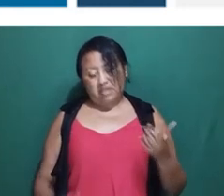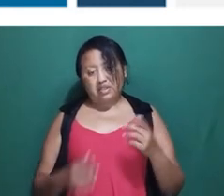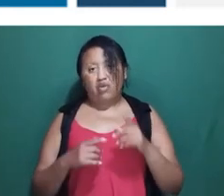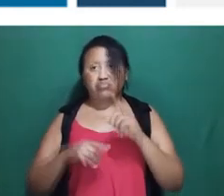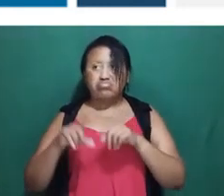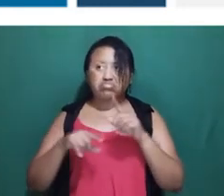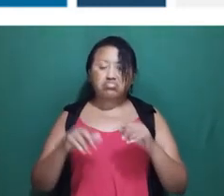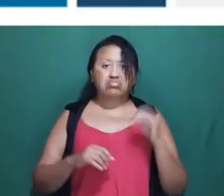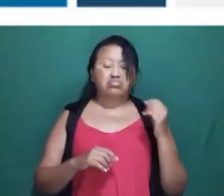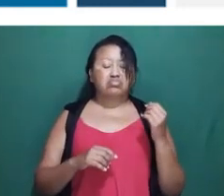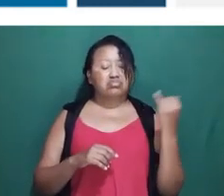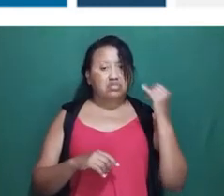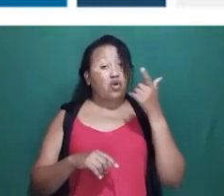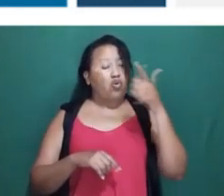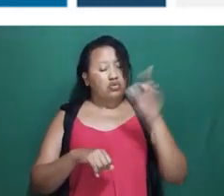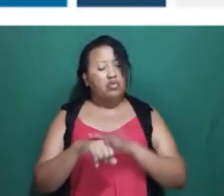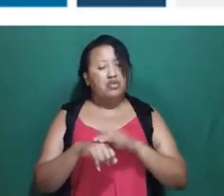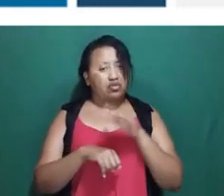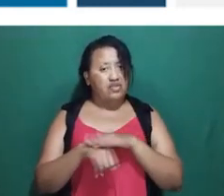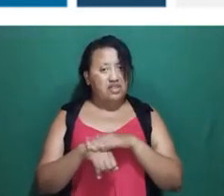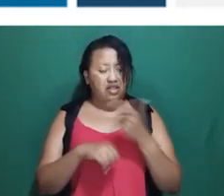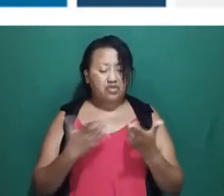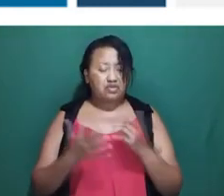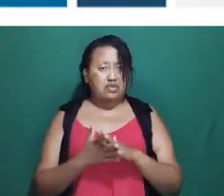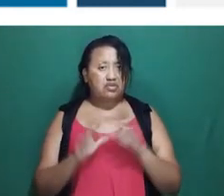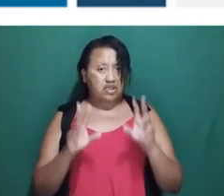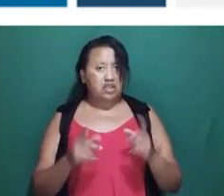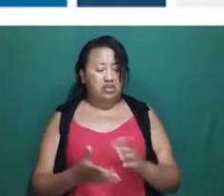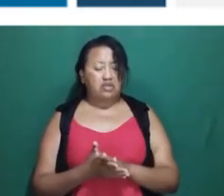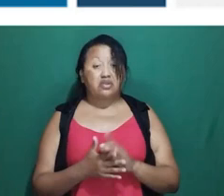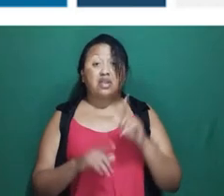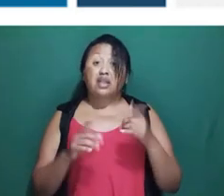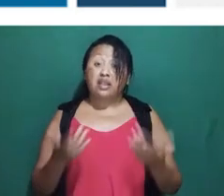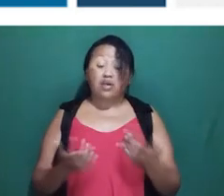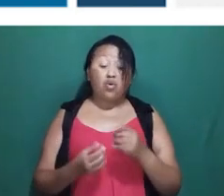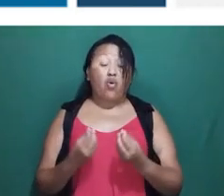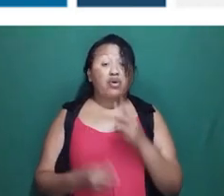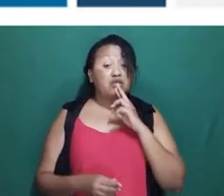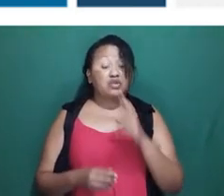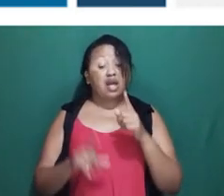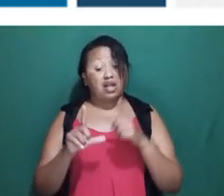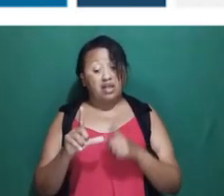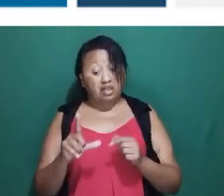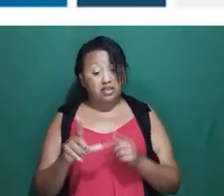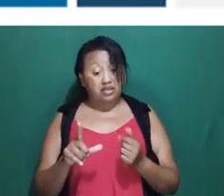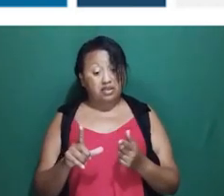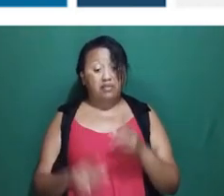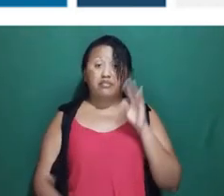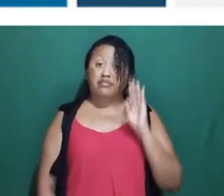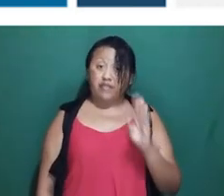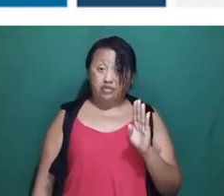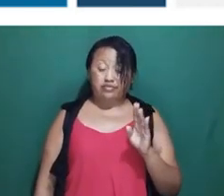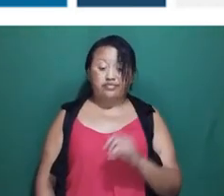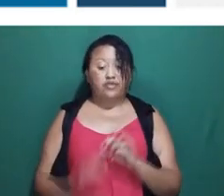momento nós vamos conversar sobre eles tá E nesse caso nós temos aí como resposta né a letra D